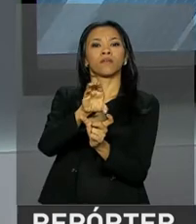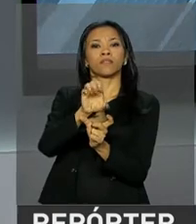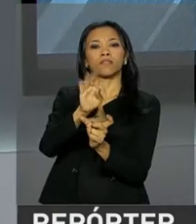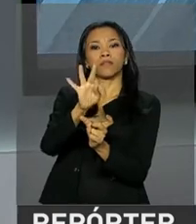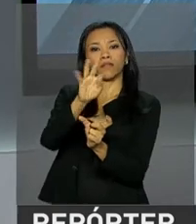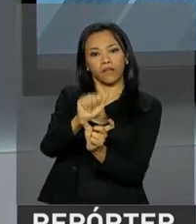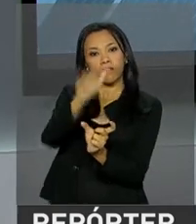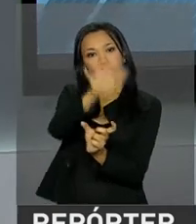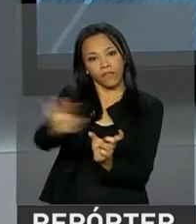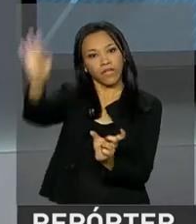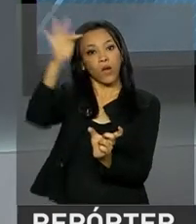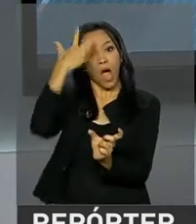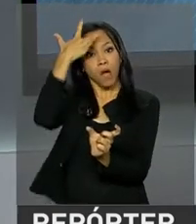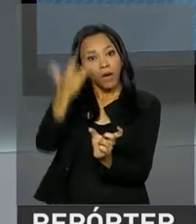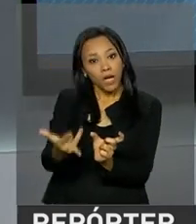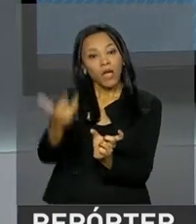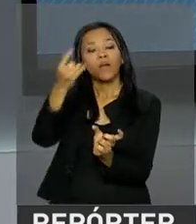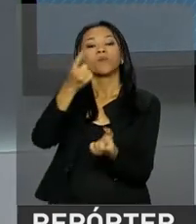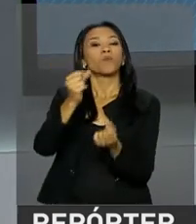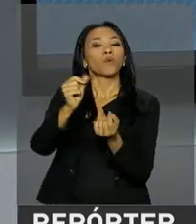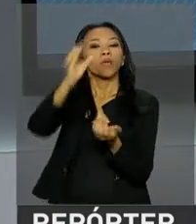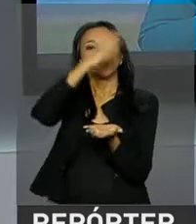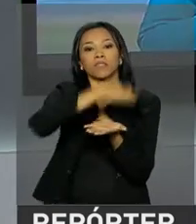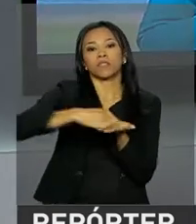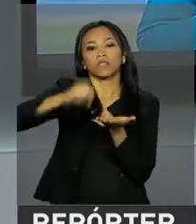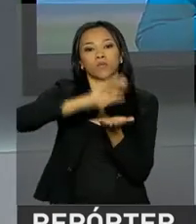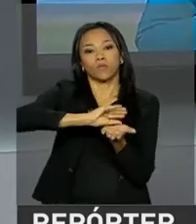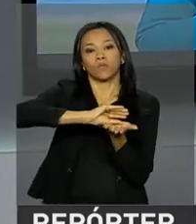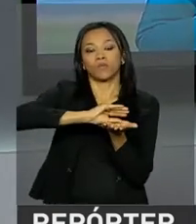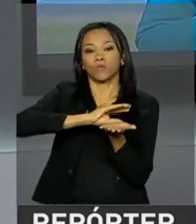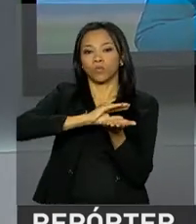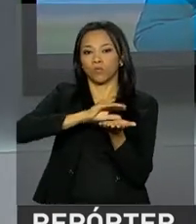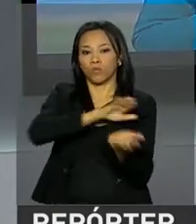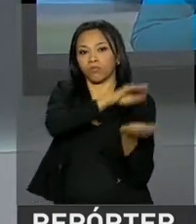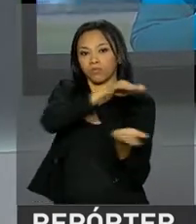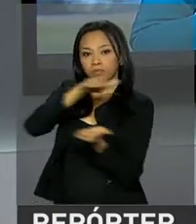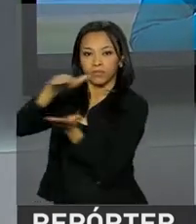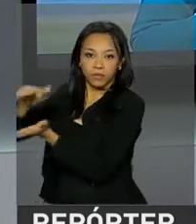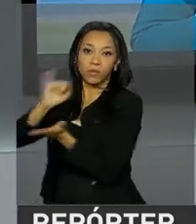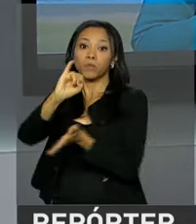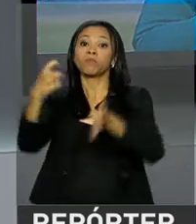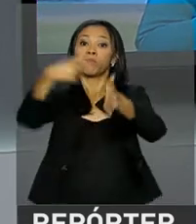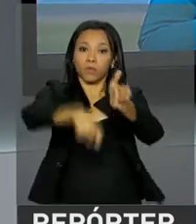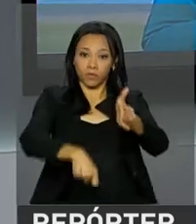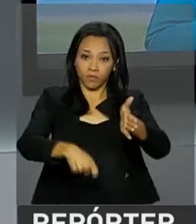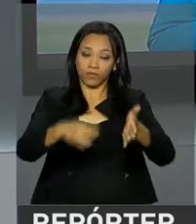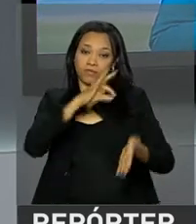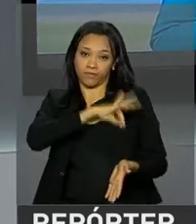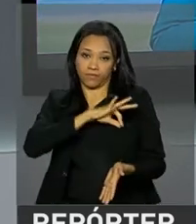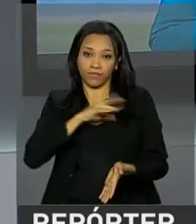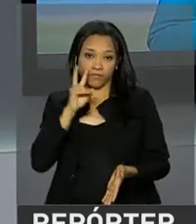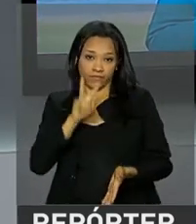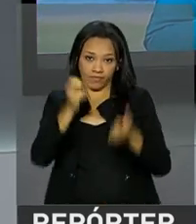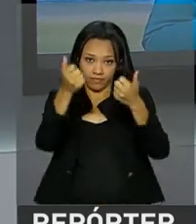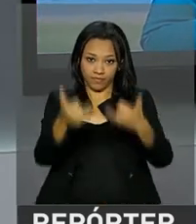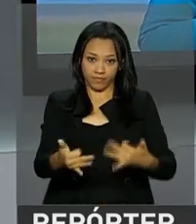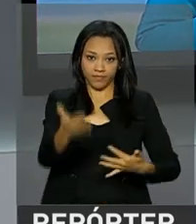às restituições do imposto de renda. E quem tem as informações para a gente ao vivo é a Mara Knupp. Oi, Mara.